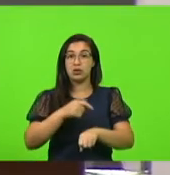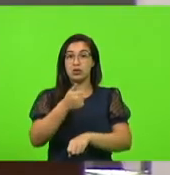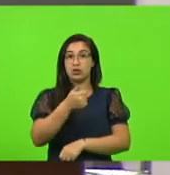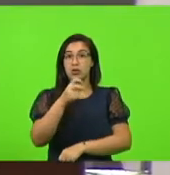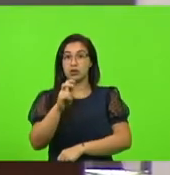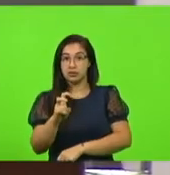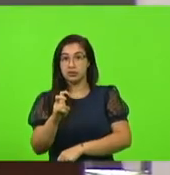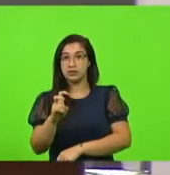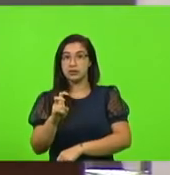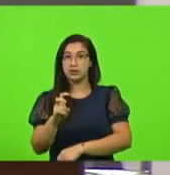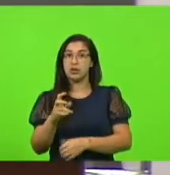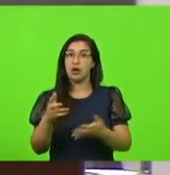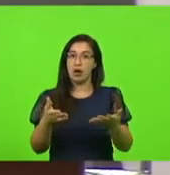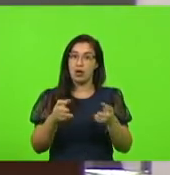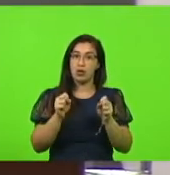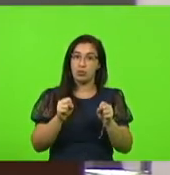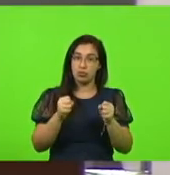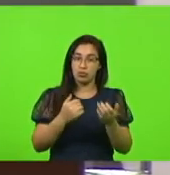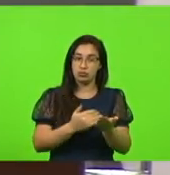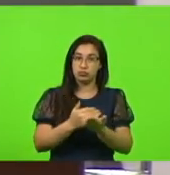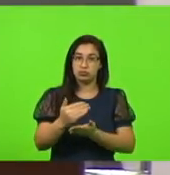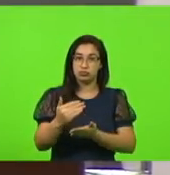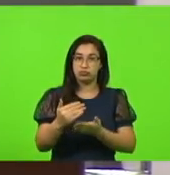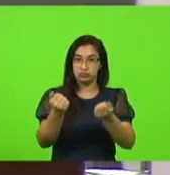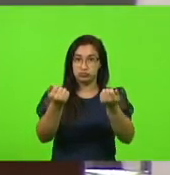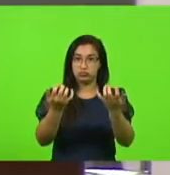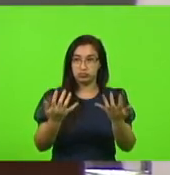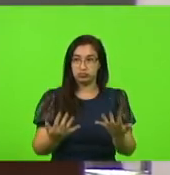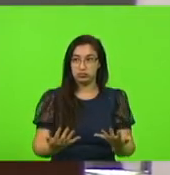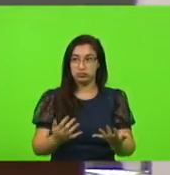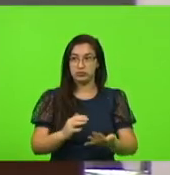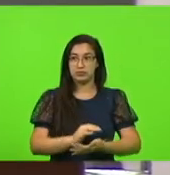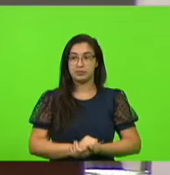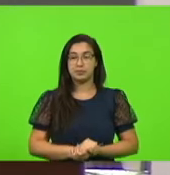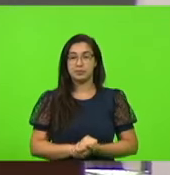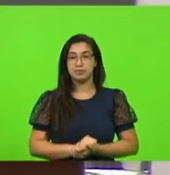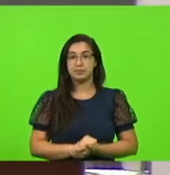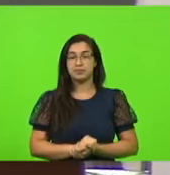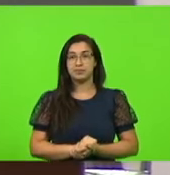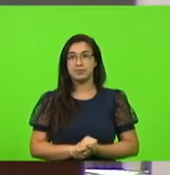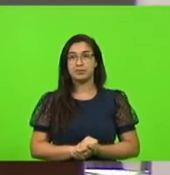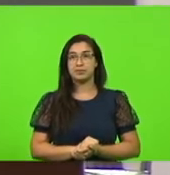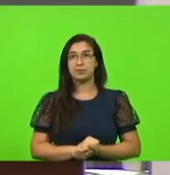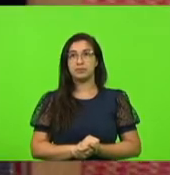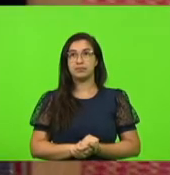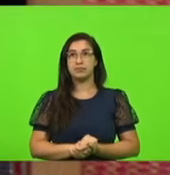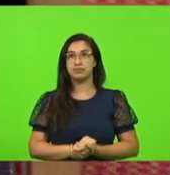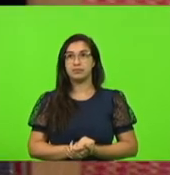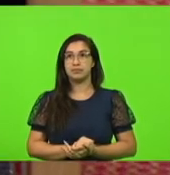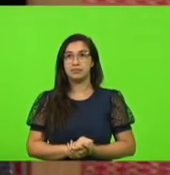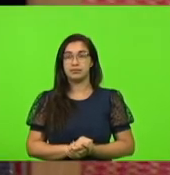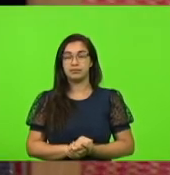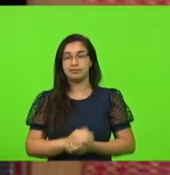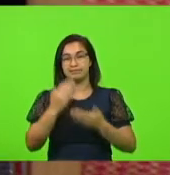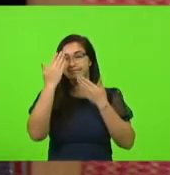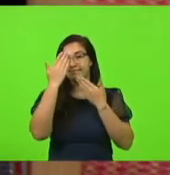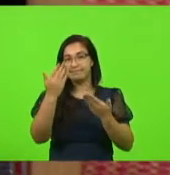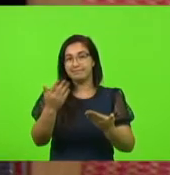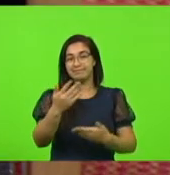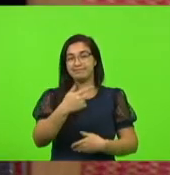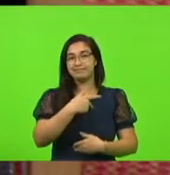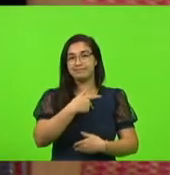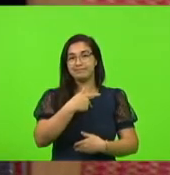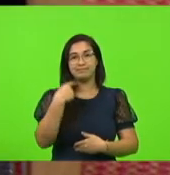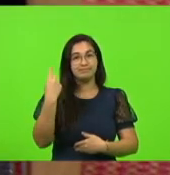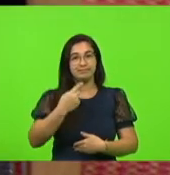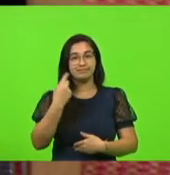minutos, eu consigo inscrição em breves comunicações para a Vossa Excelência. Obrigado,